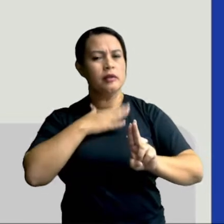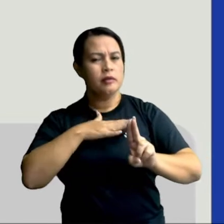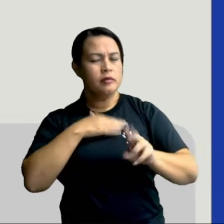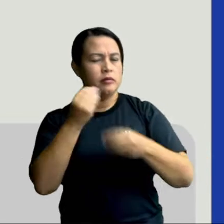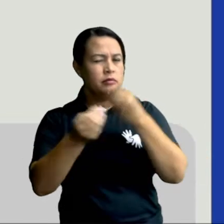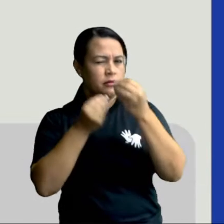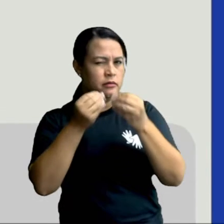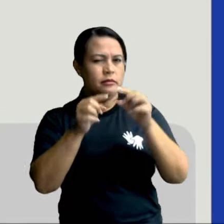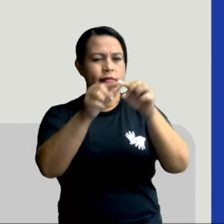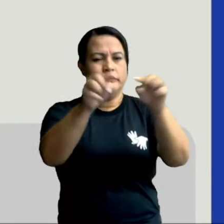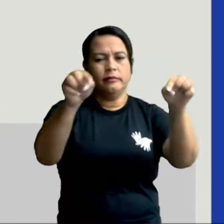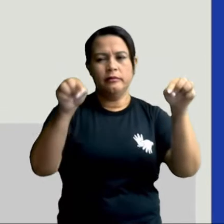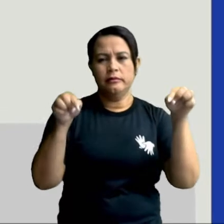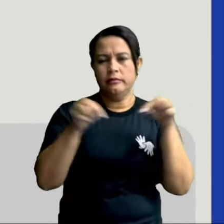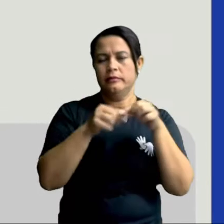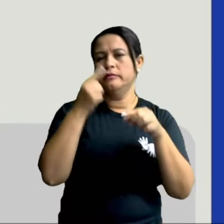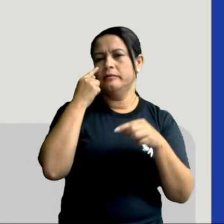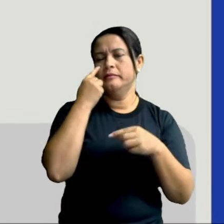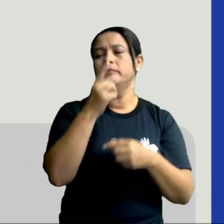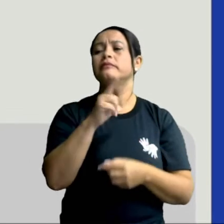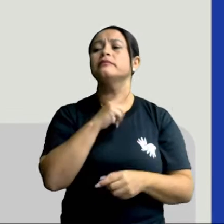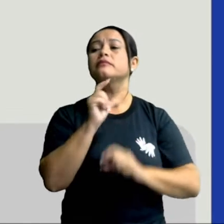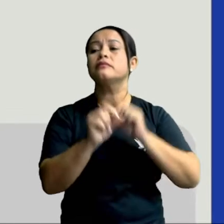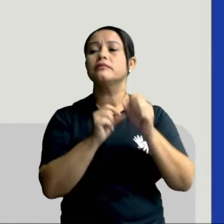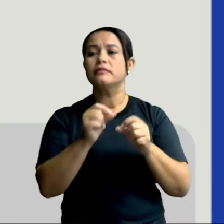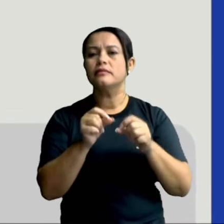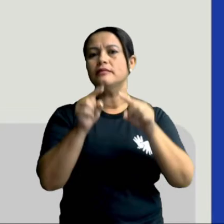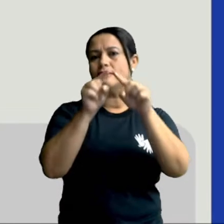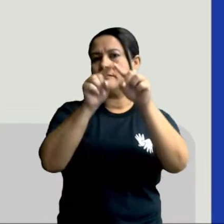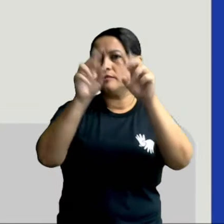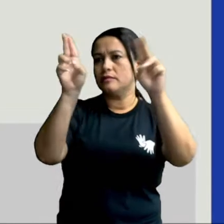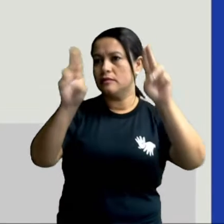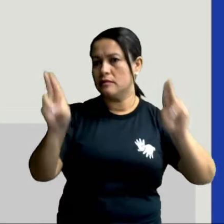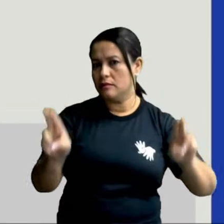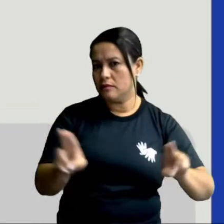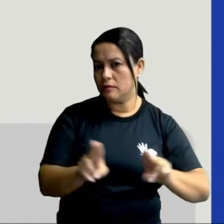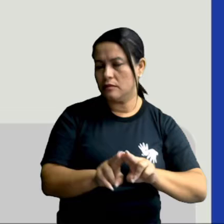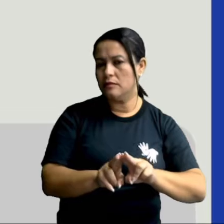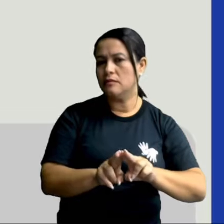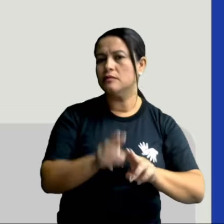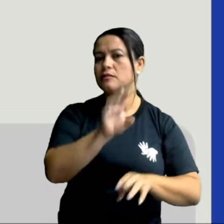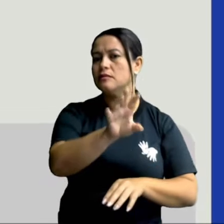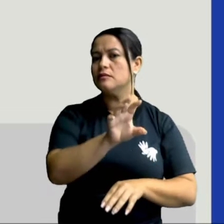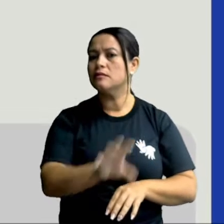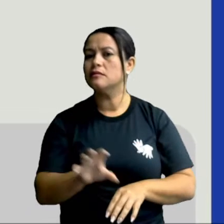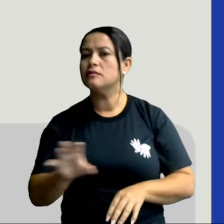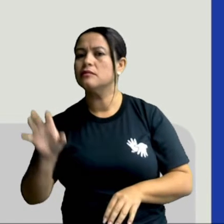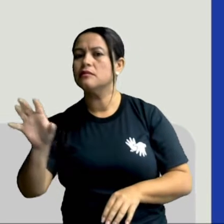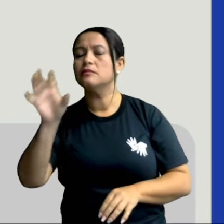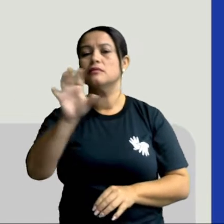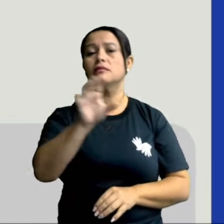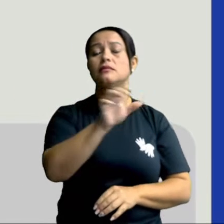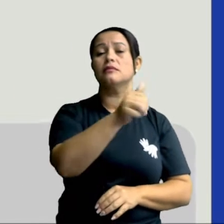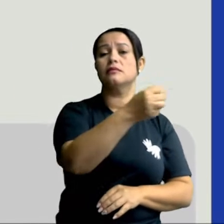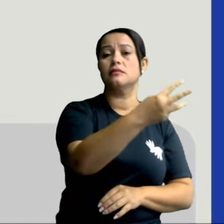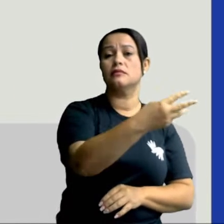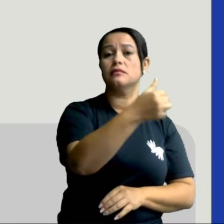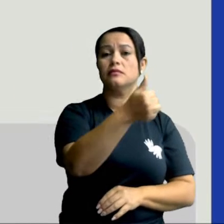divisão territorial. Ó, nós temos uma divisão territorial datada de 31 de 11